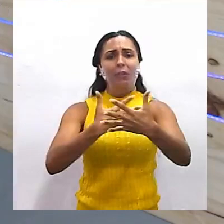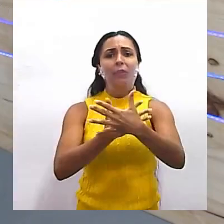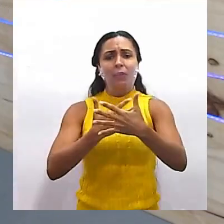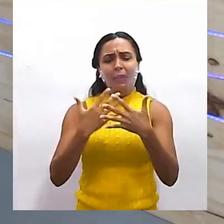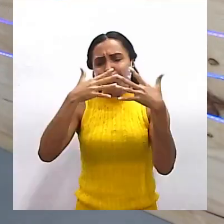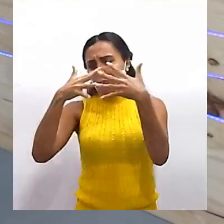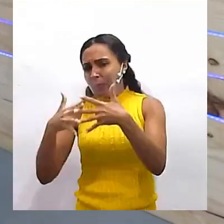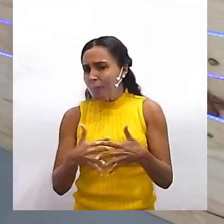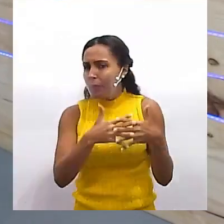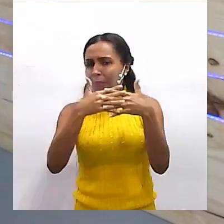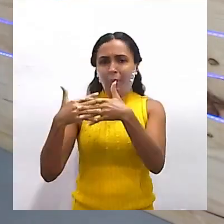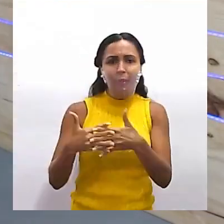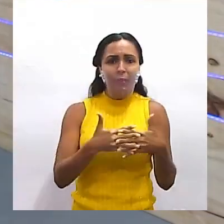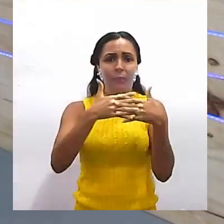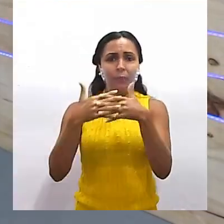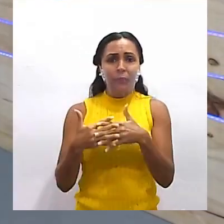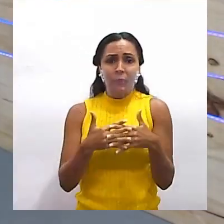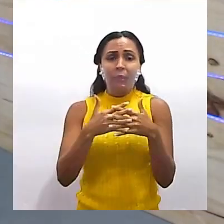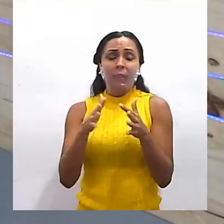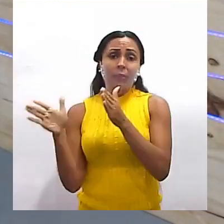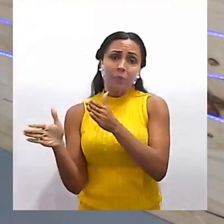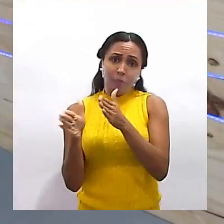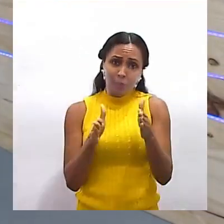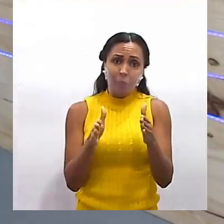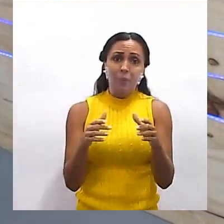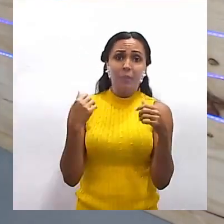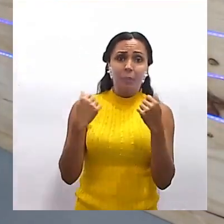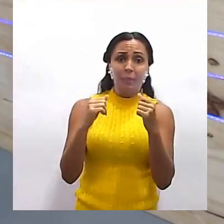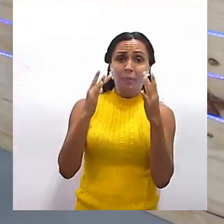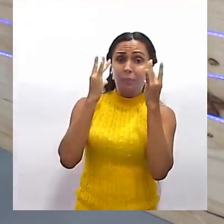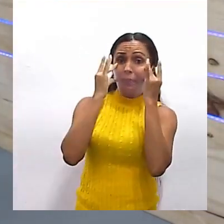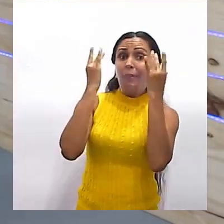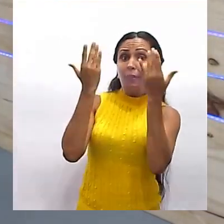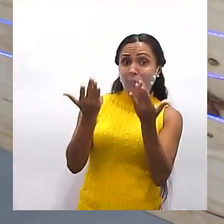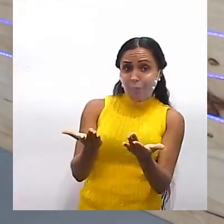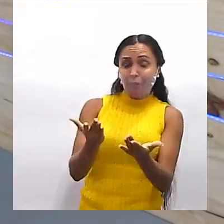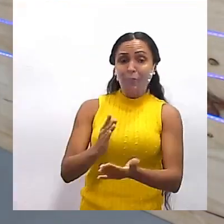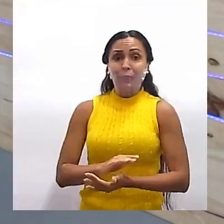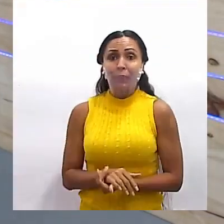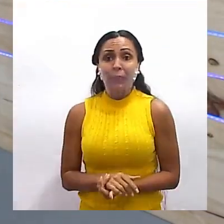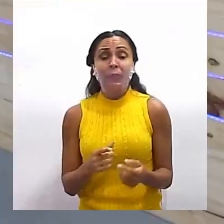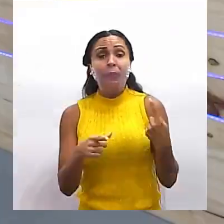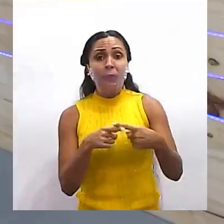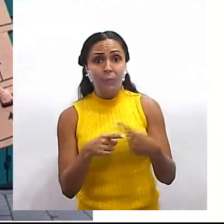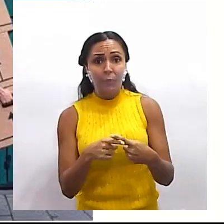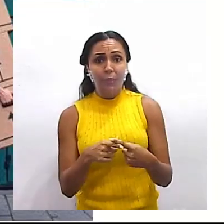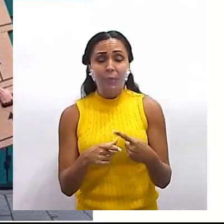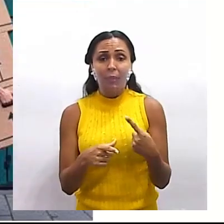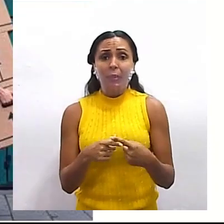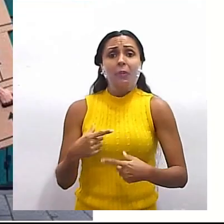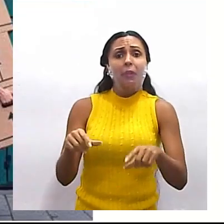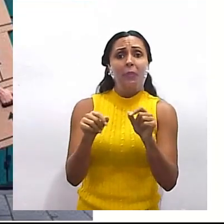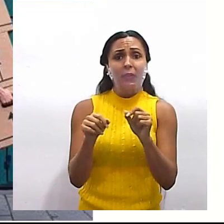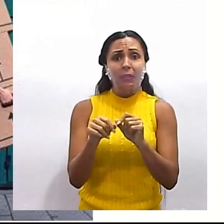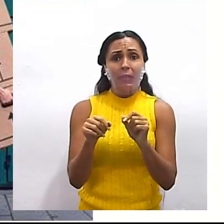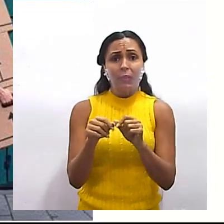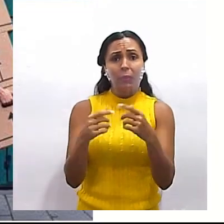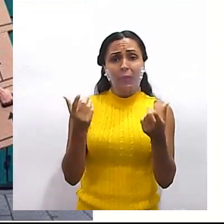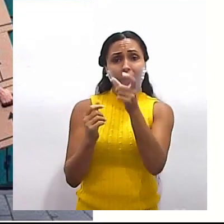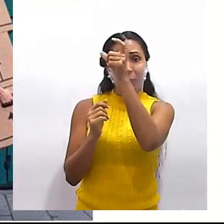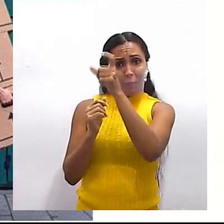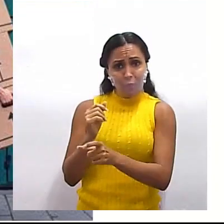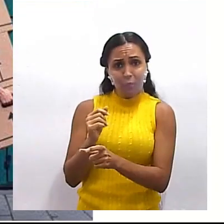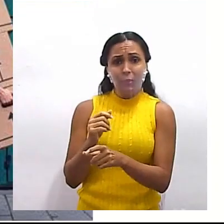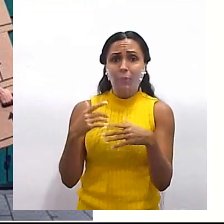encostando. Então aí é nesses momentos que a gente tem que trabalhar a atenção, porque para a gente fazer com que o cliente final ali